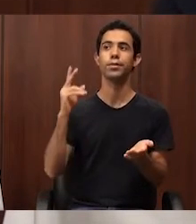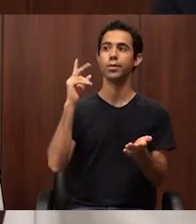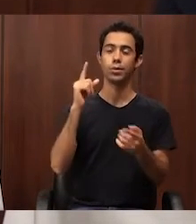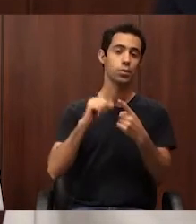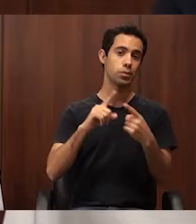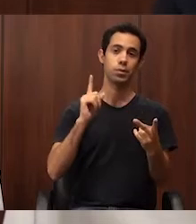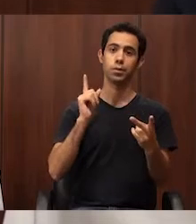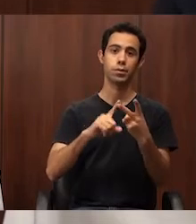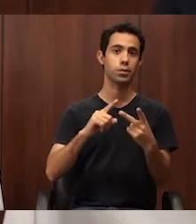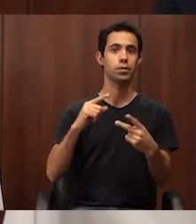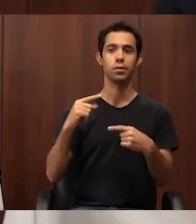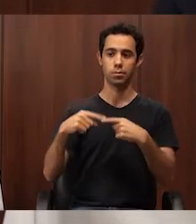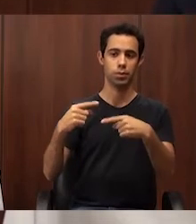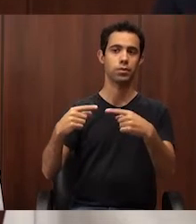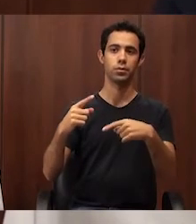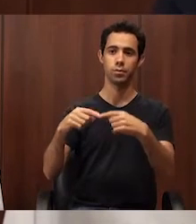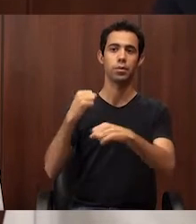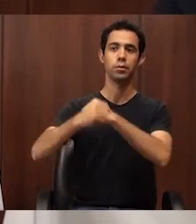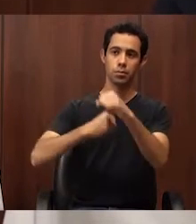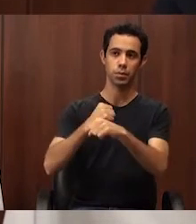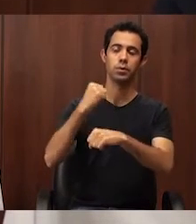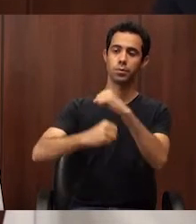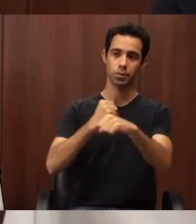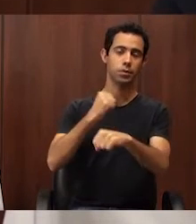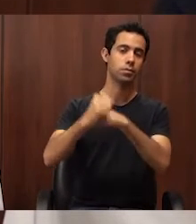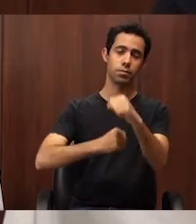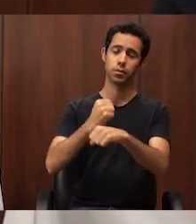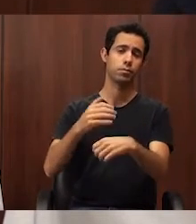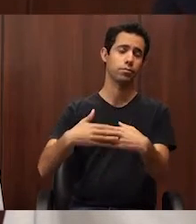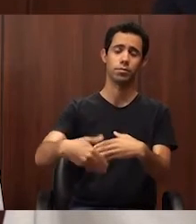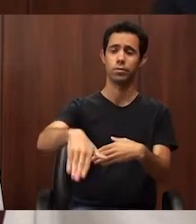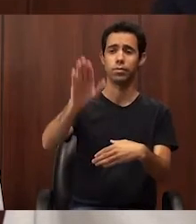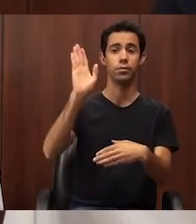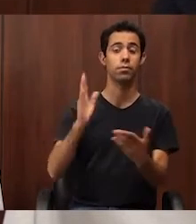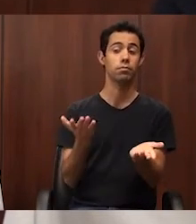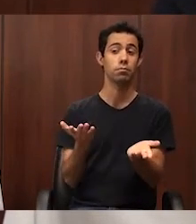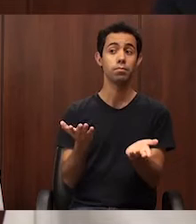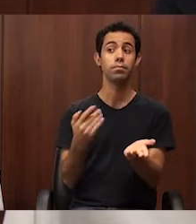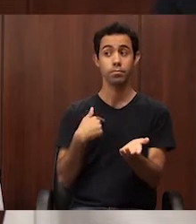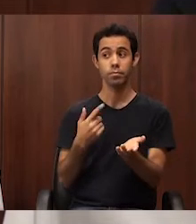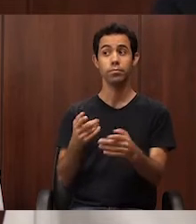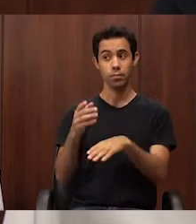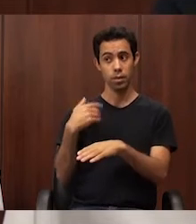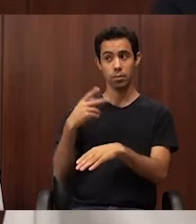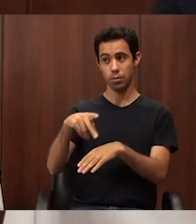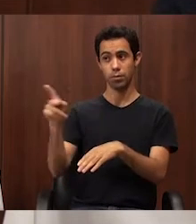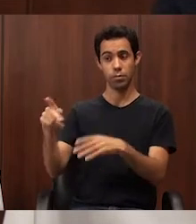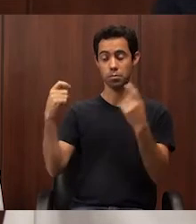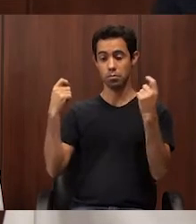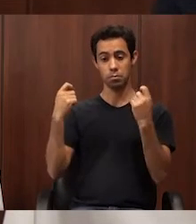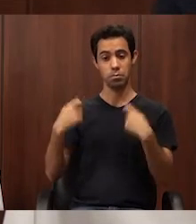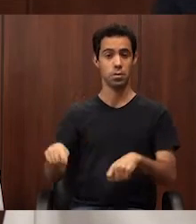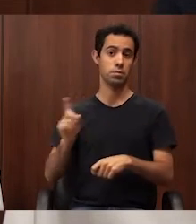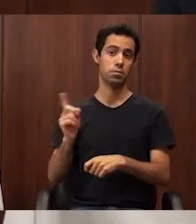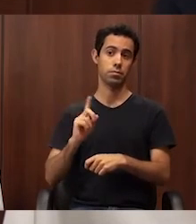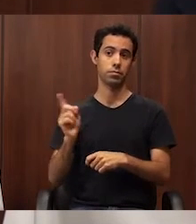gerações, todos nós, não vai mais haver essa necessidade de um professor até fazer um treinamento especial, porque seria